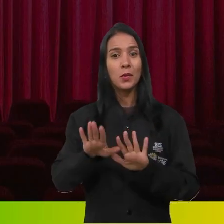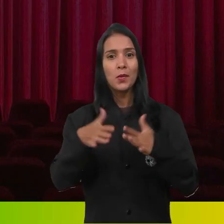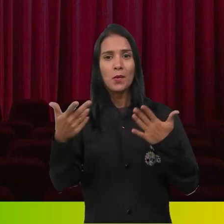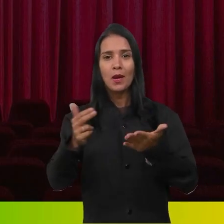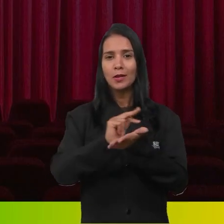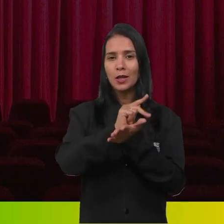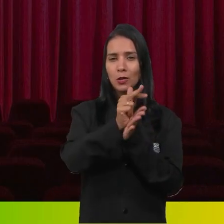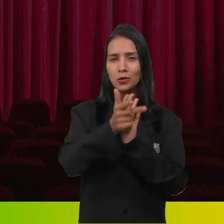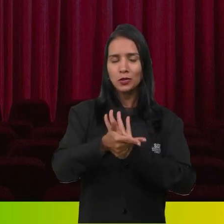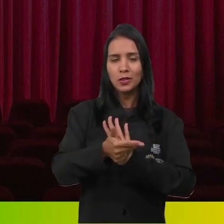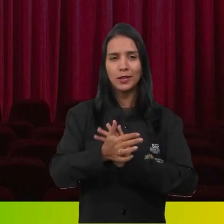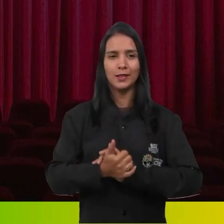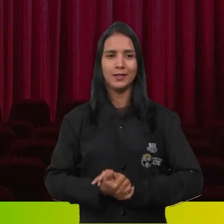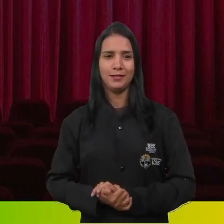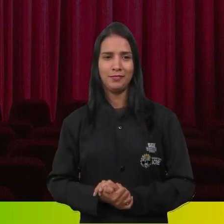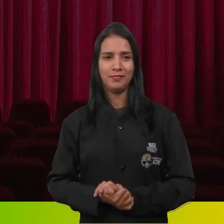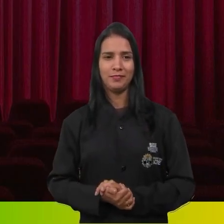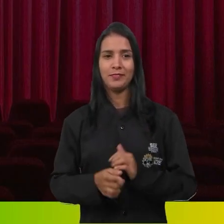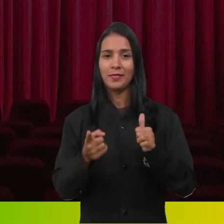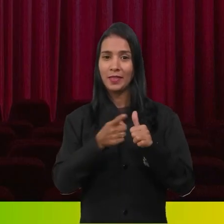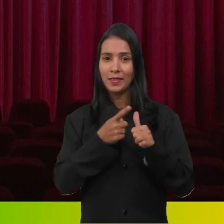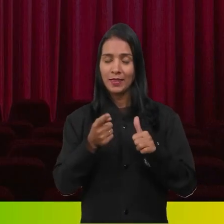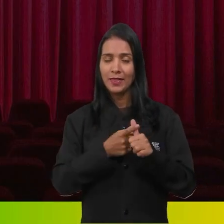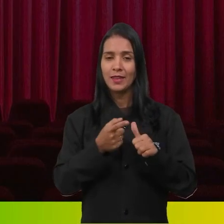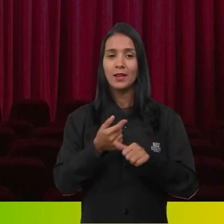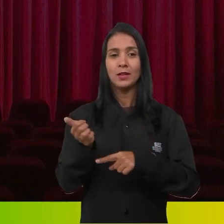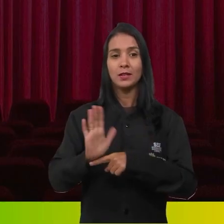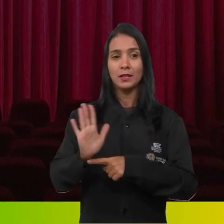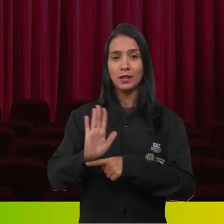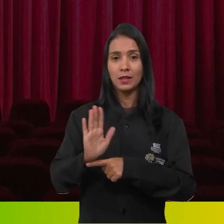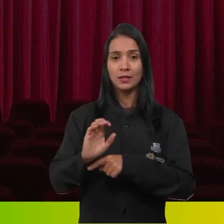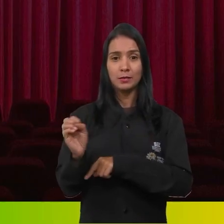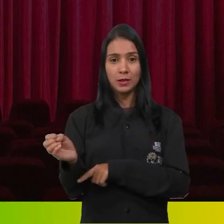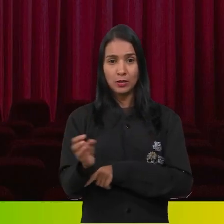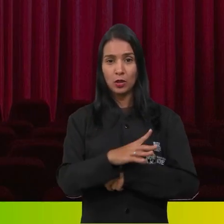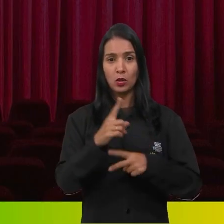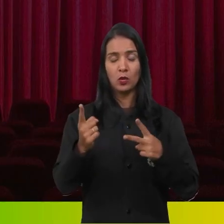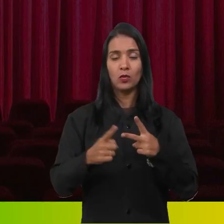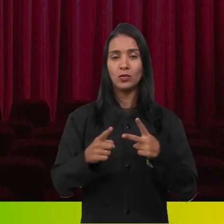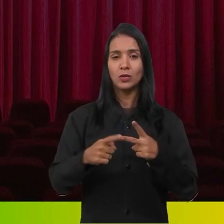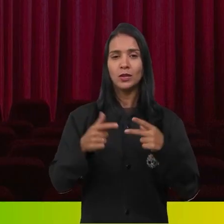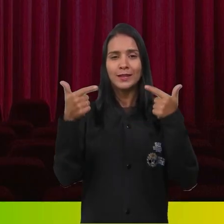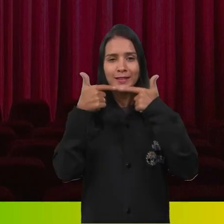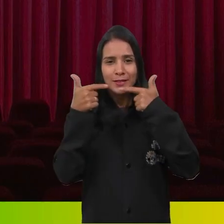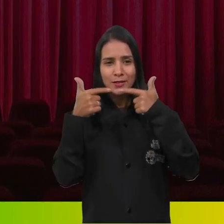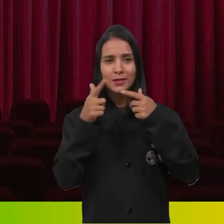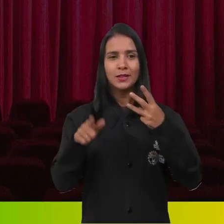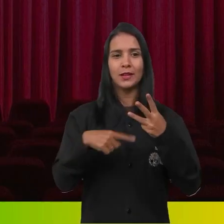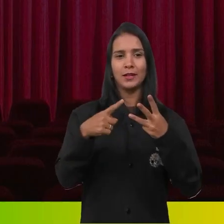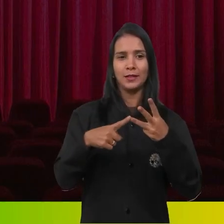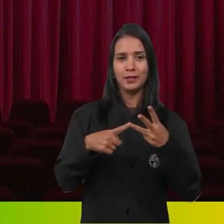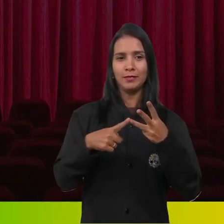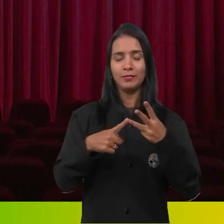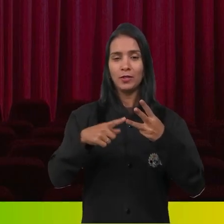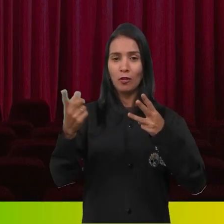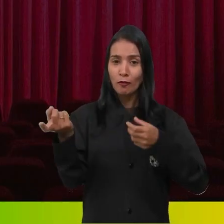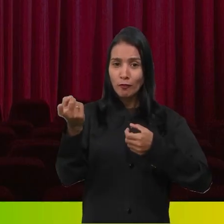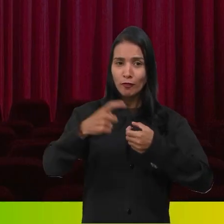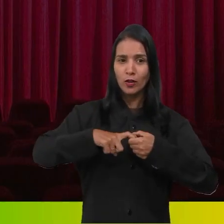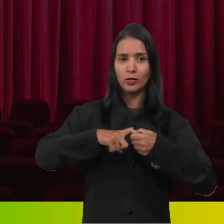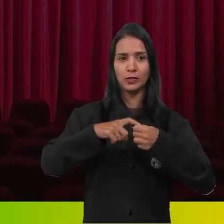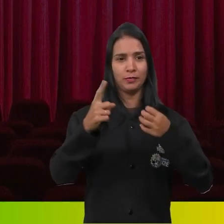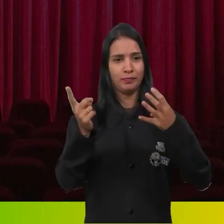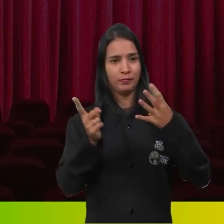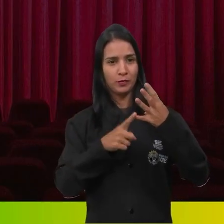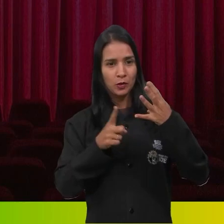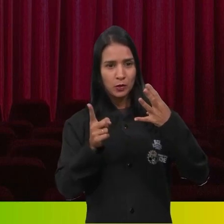esse? Letra A, cinema novo. Letra B, chanchadas. Letra C, a retomada. Letra